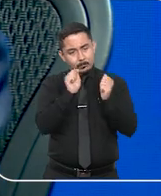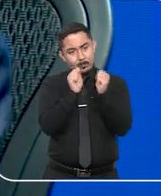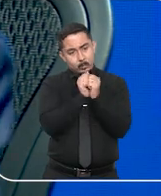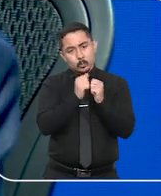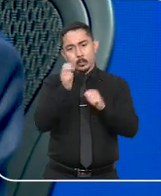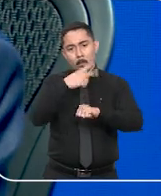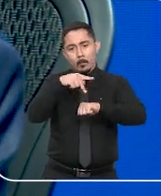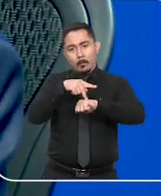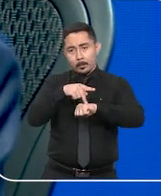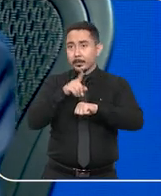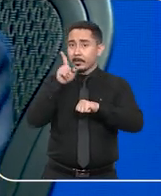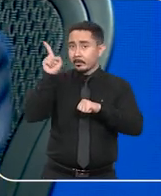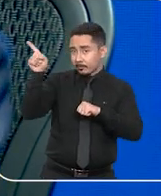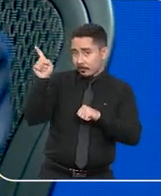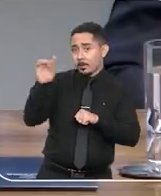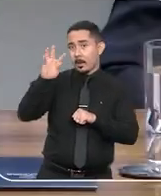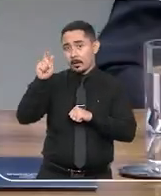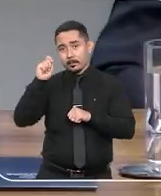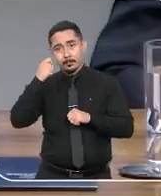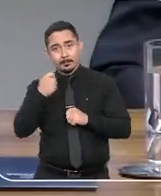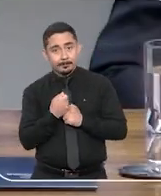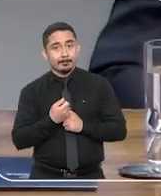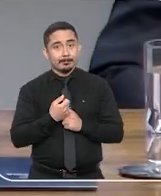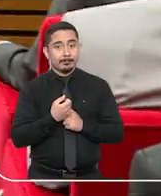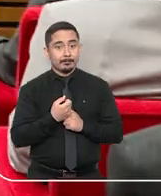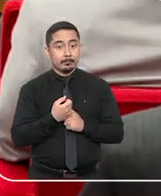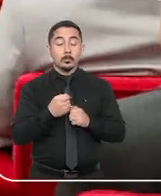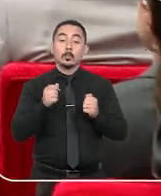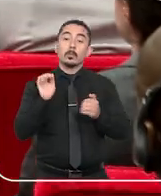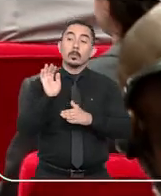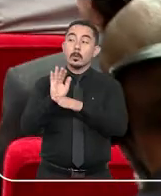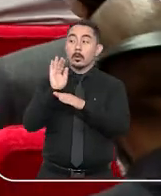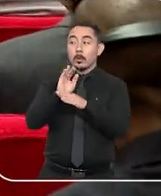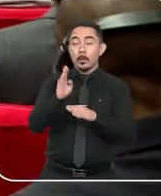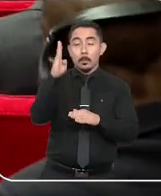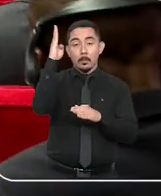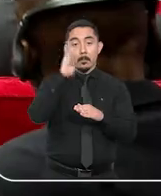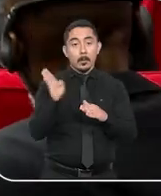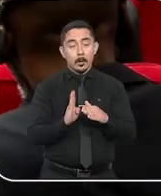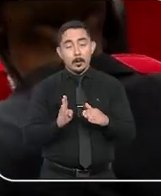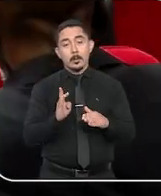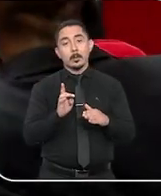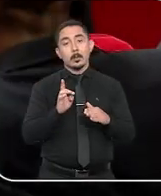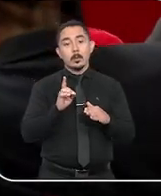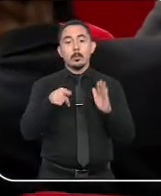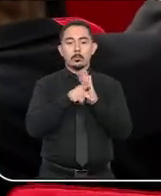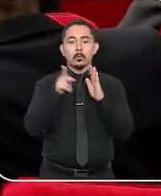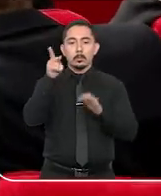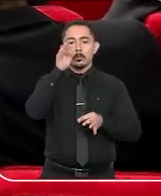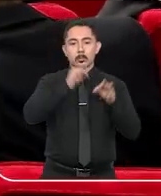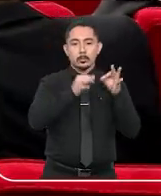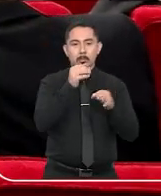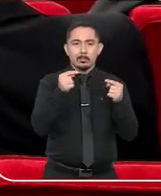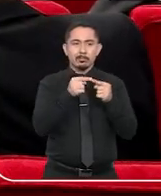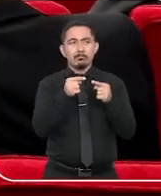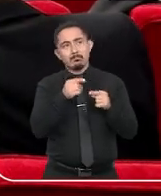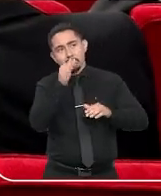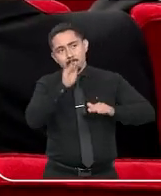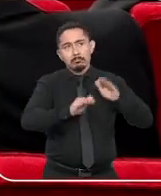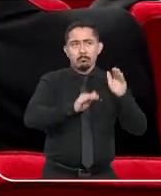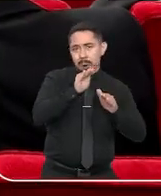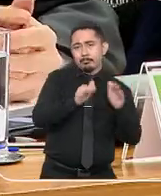em conjunto com os países africanos. A cooperação entre Brasil e África no âmbito judicial ainda ocorre de